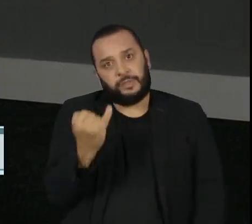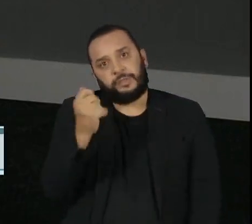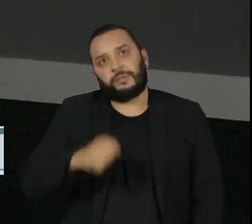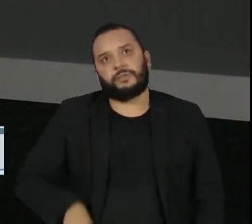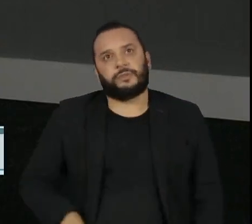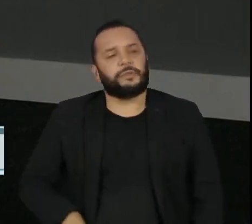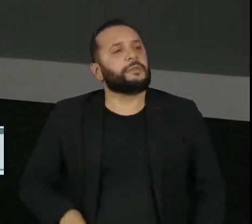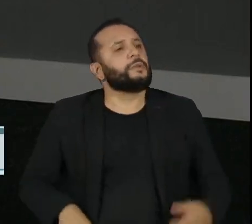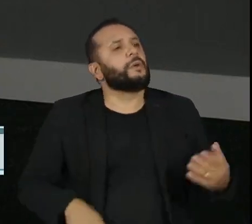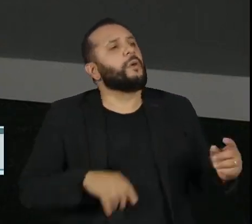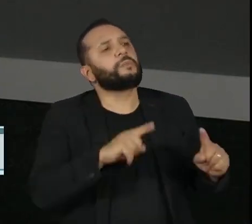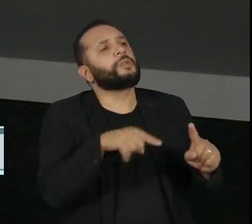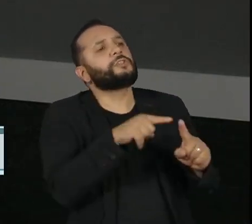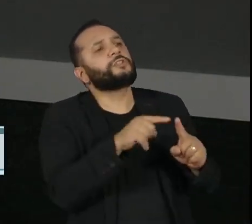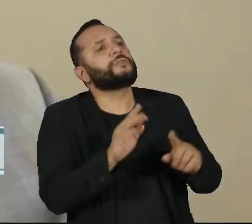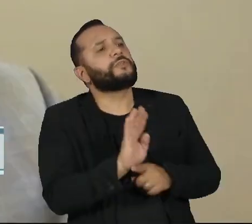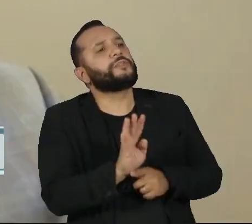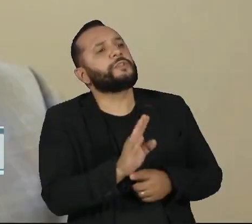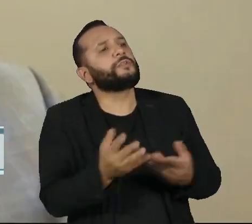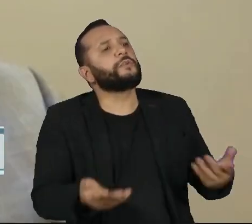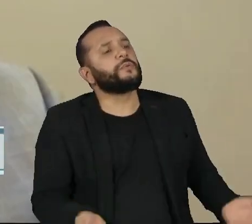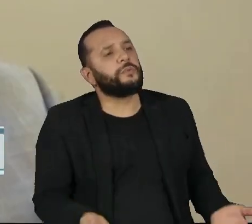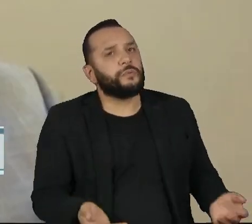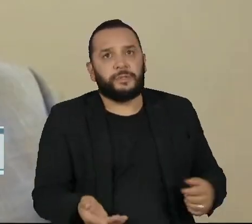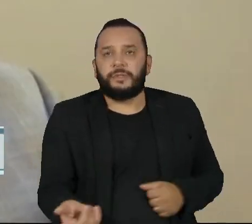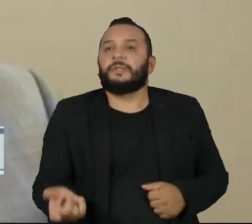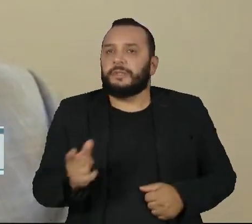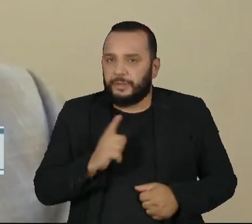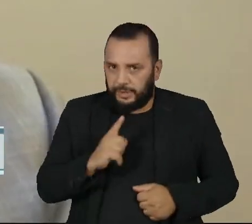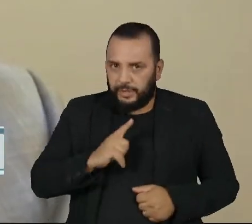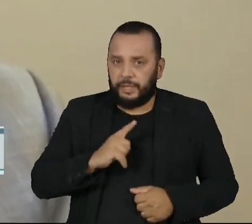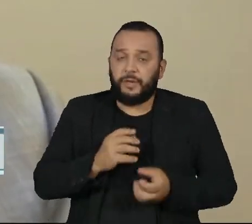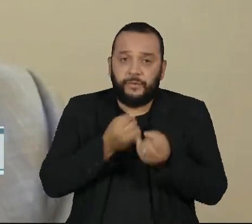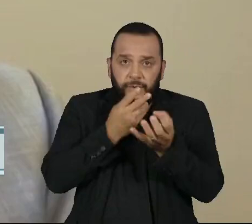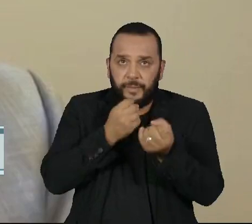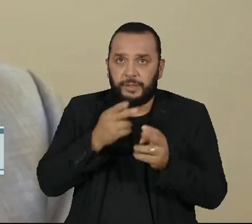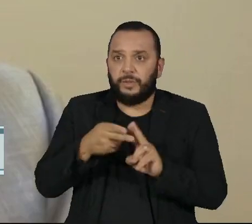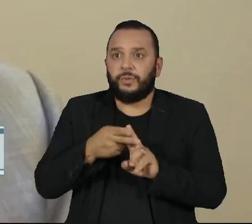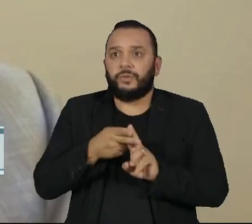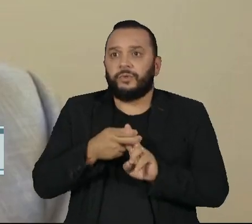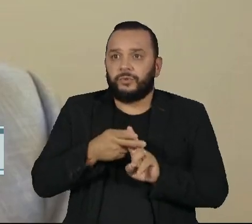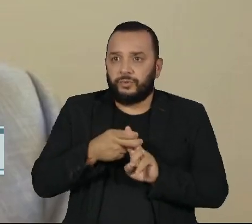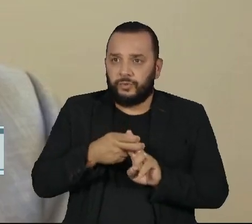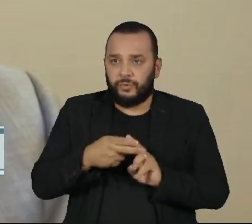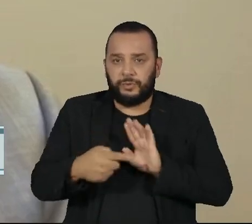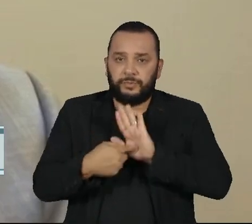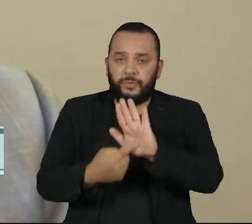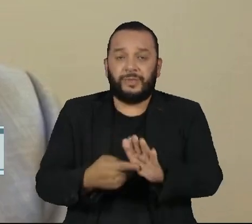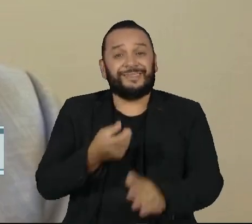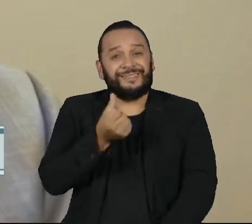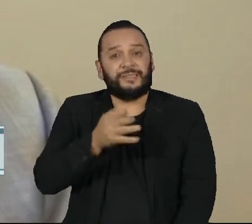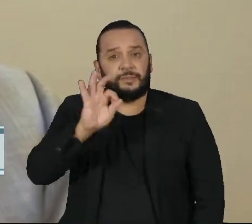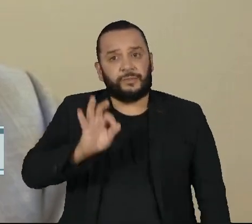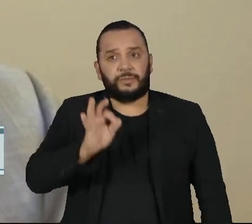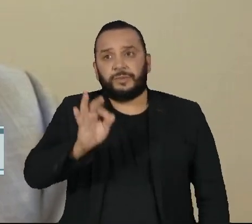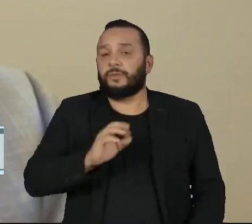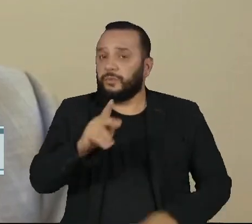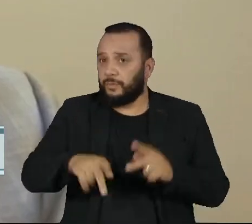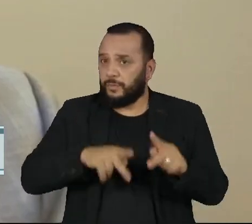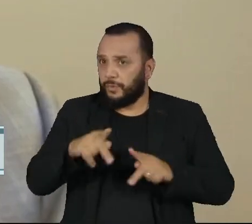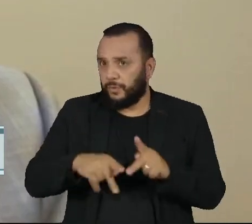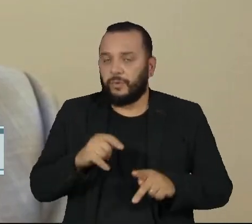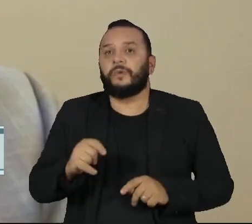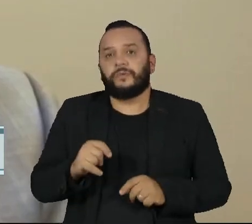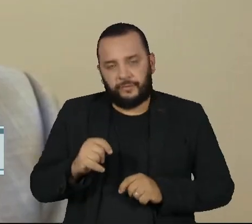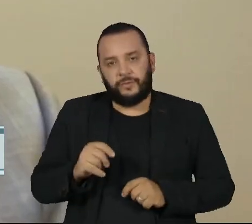importância, qual é o objetivo dessa campanha, doutor? Existem dados do SUS mostrando que somente 6% da população assistida vai